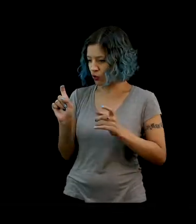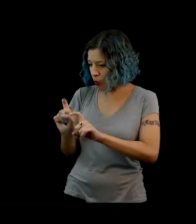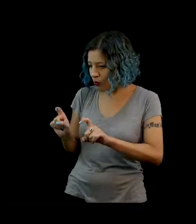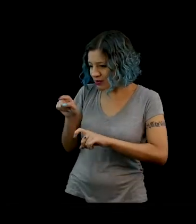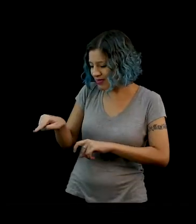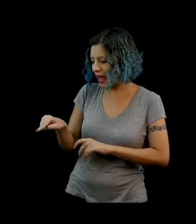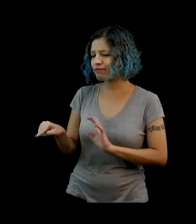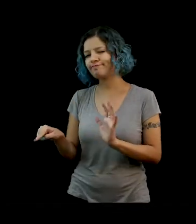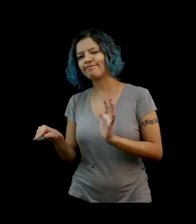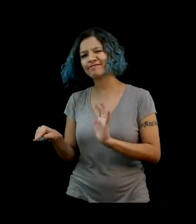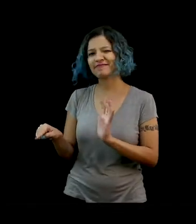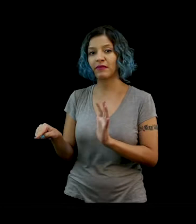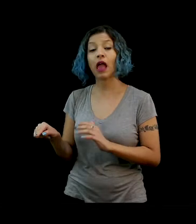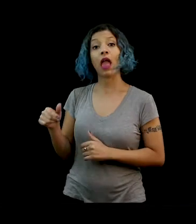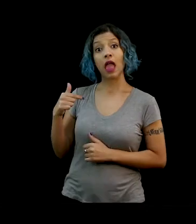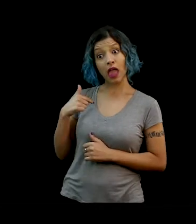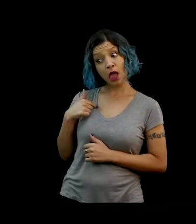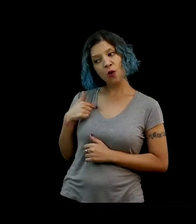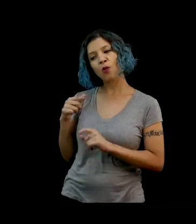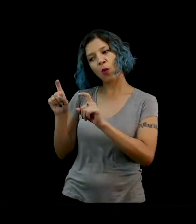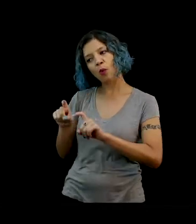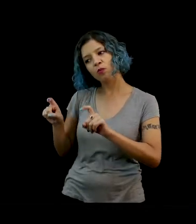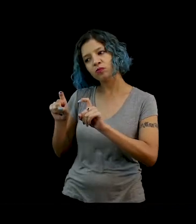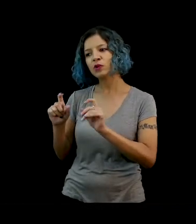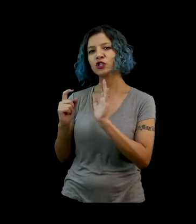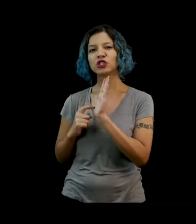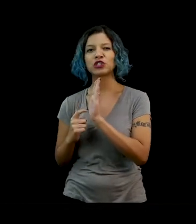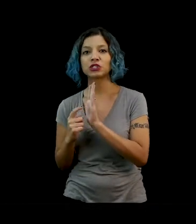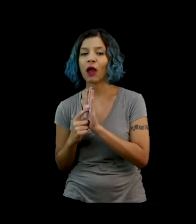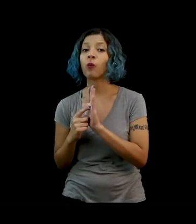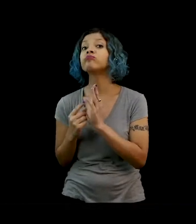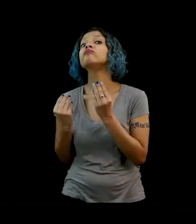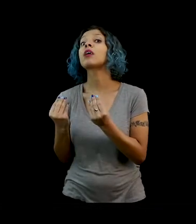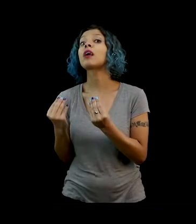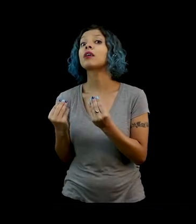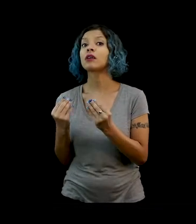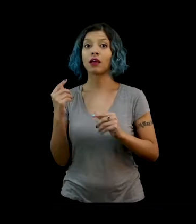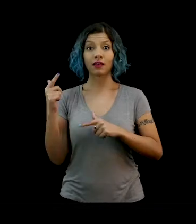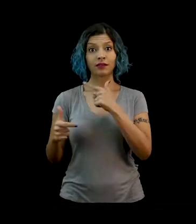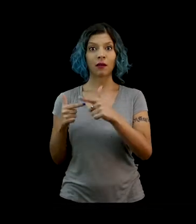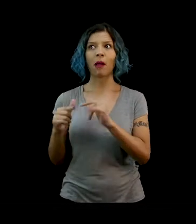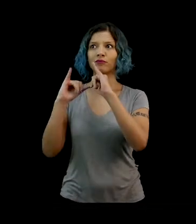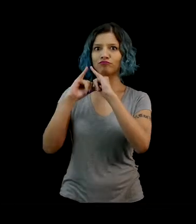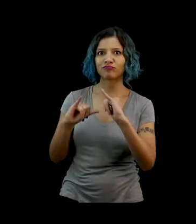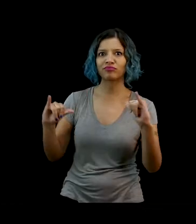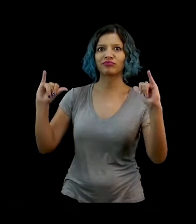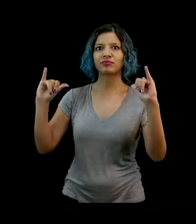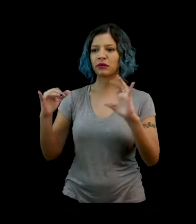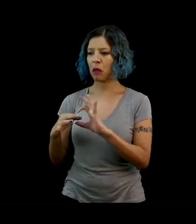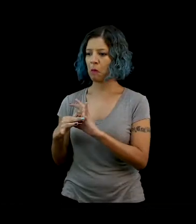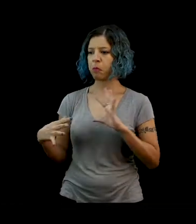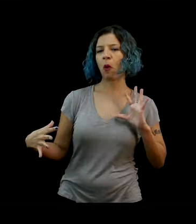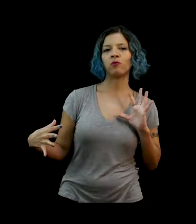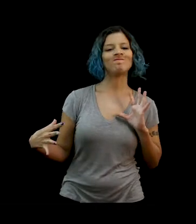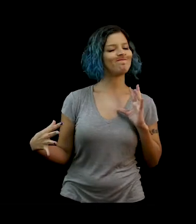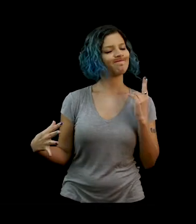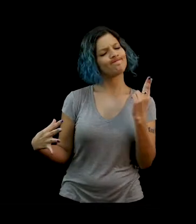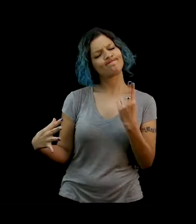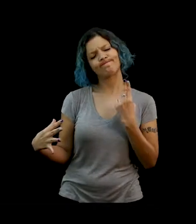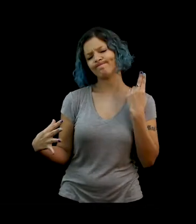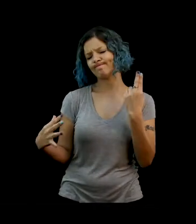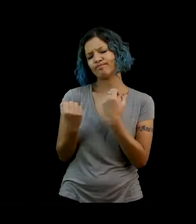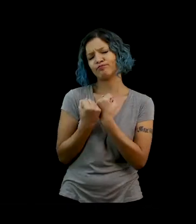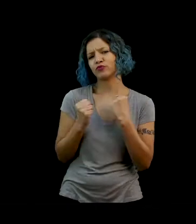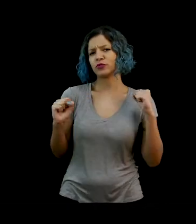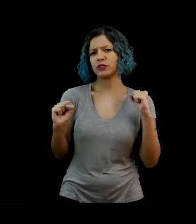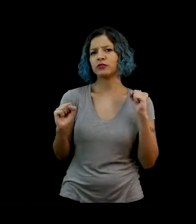é e se dissocia do digital né mas eu vou sempre imaginar ao formato